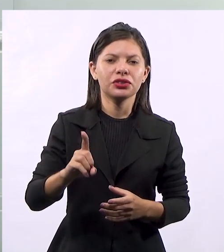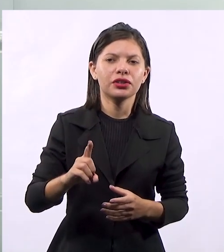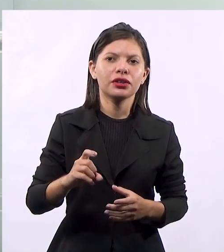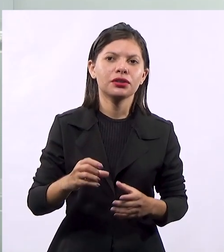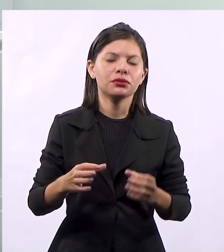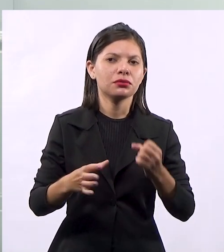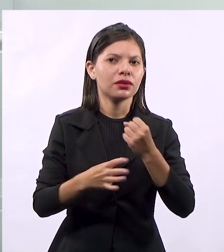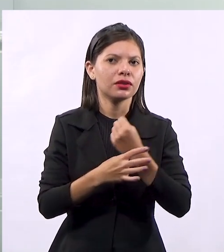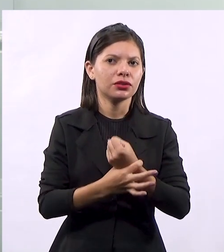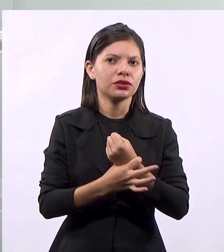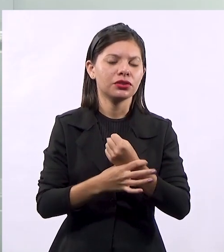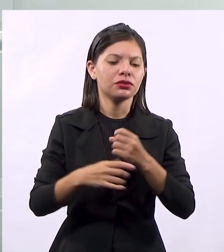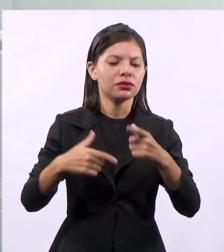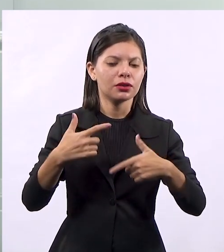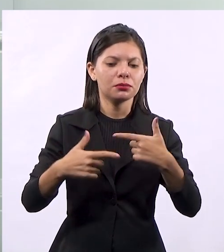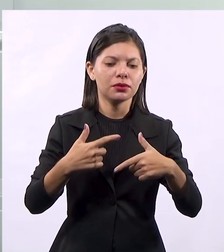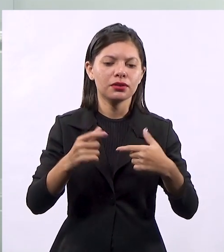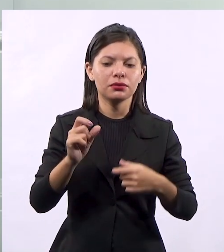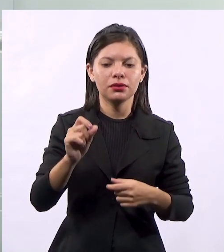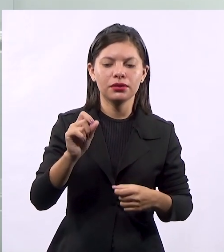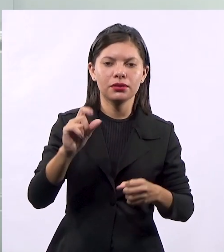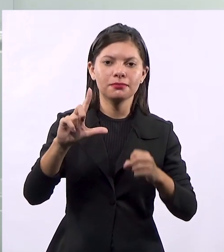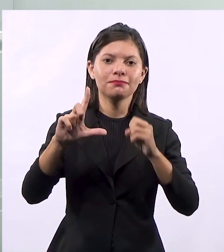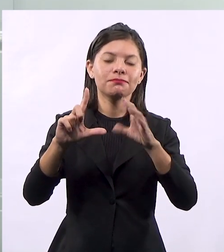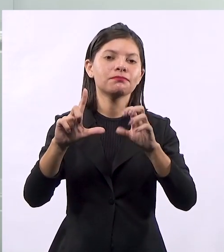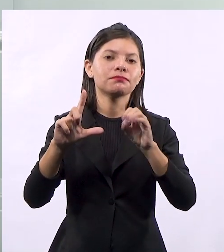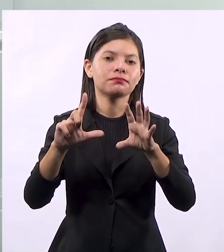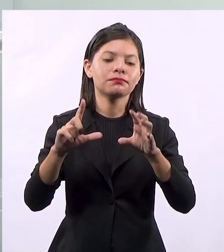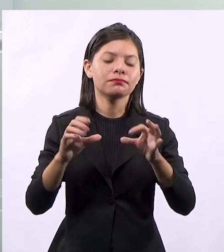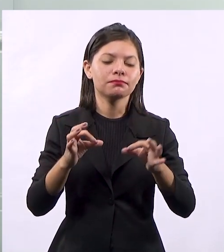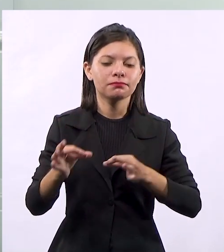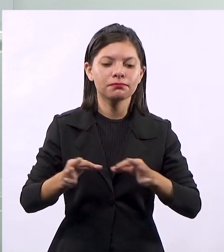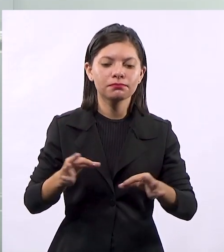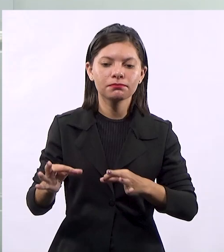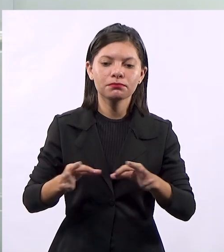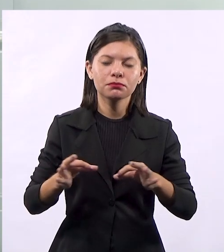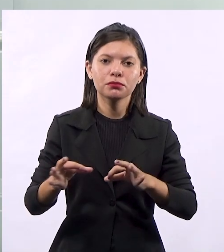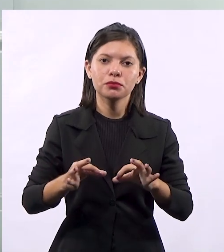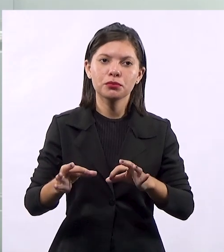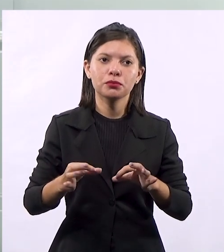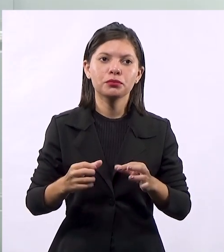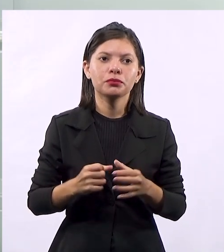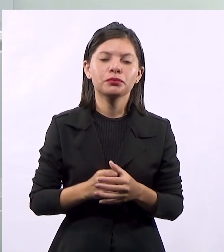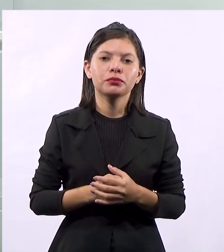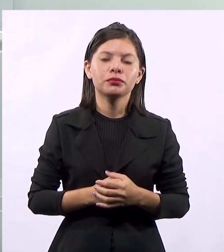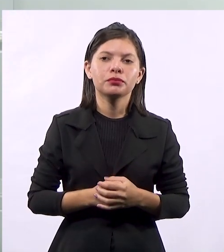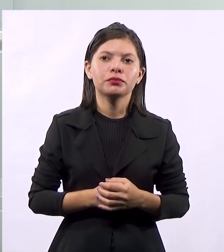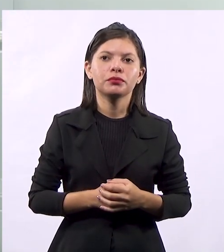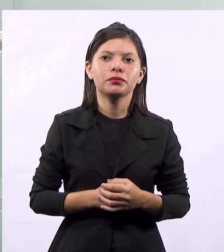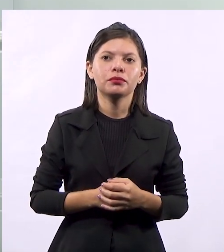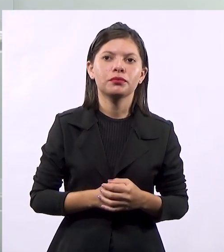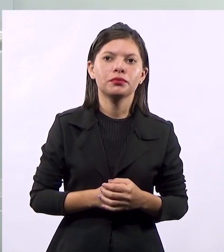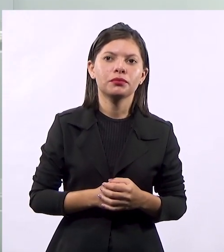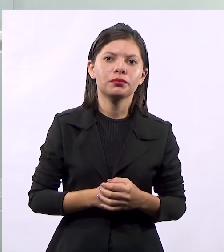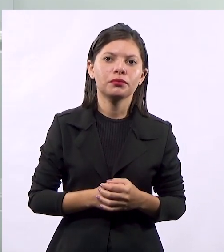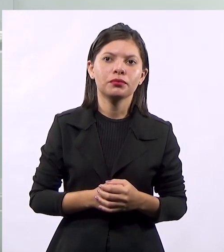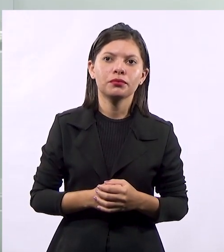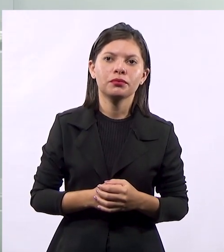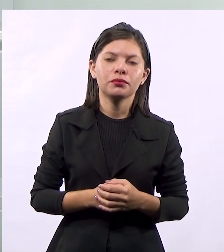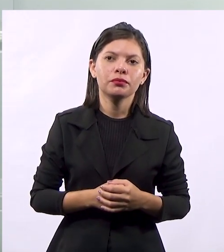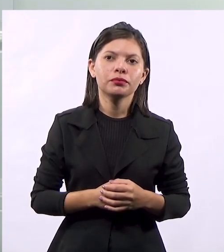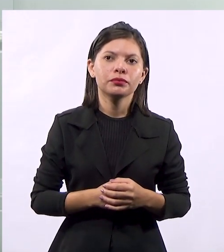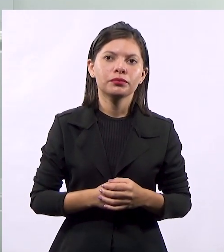comunidade que issa um bem como valioso a condição de direito. E para que esse direito